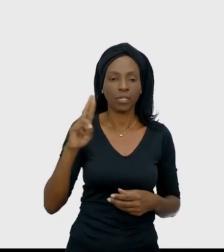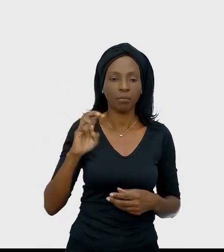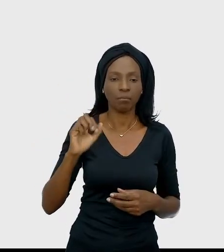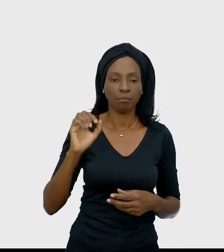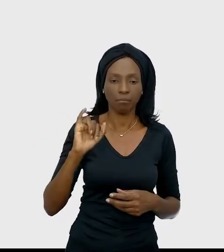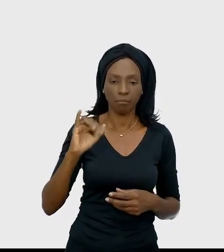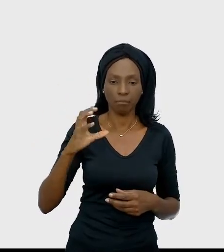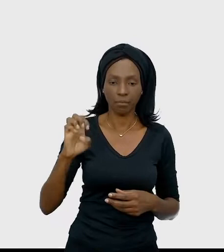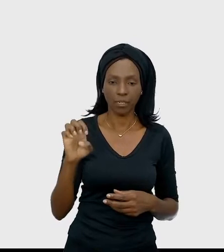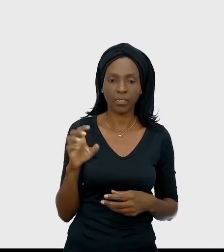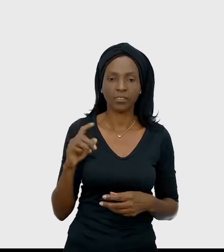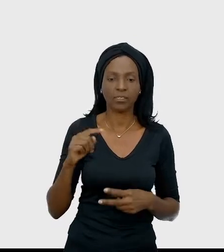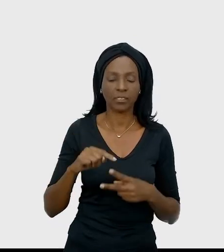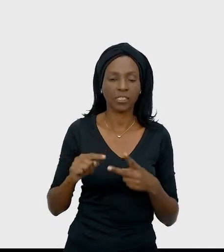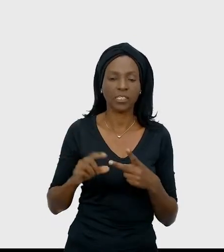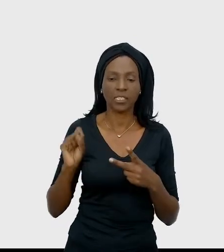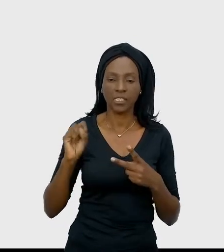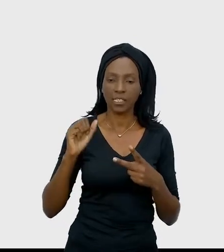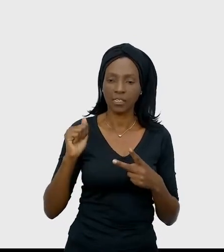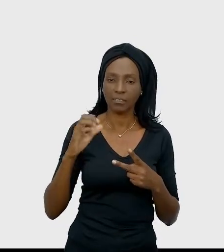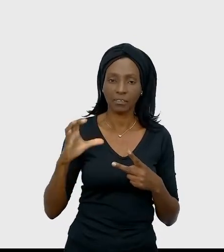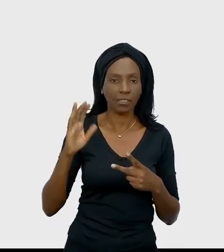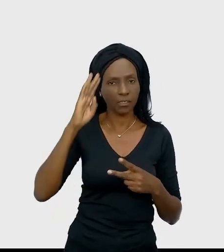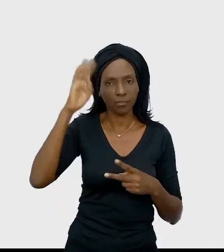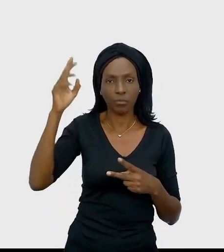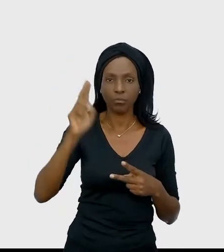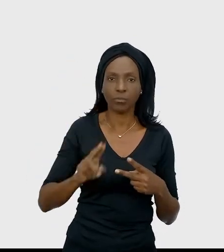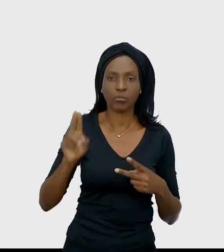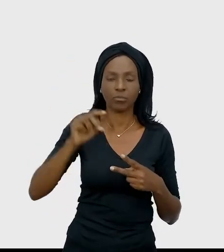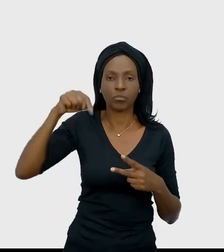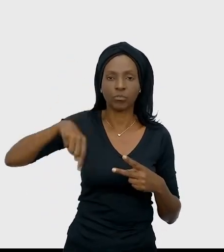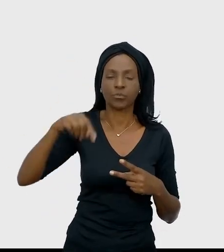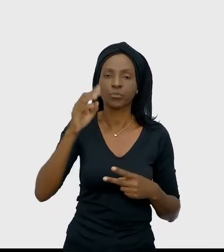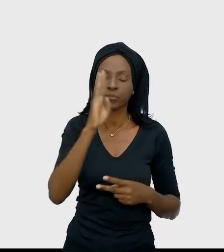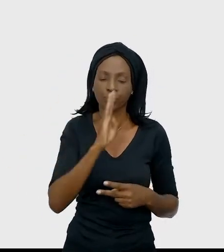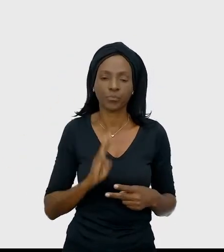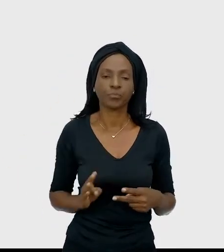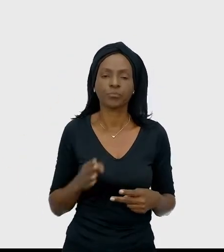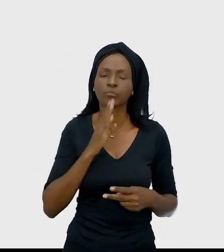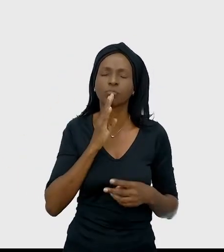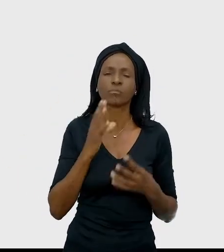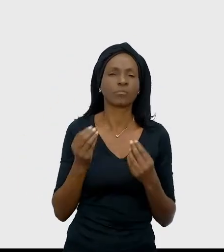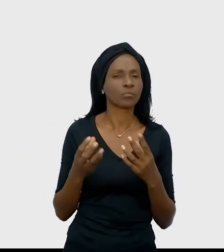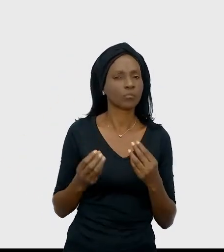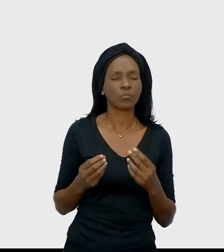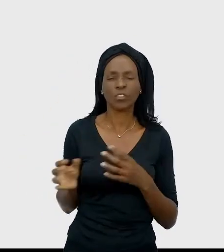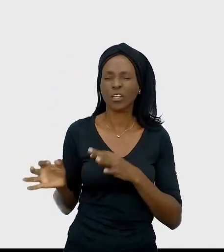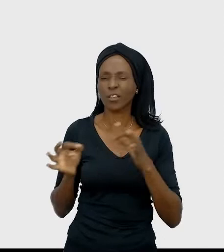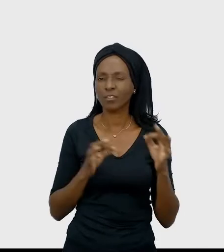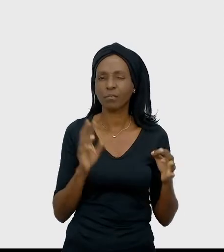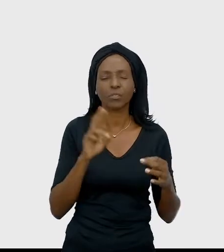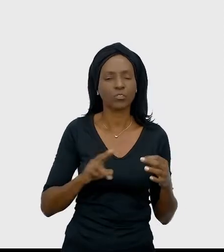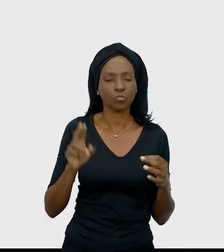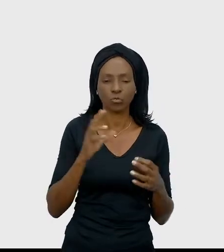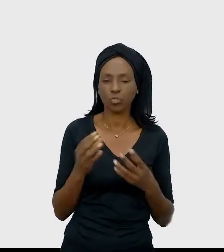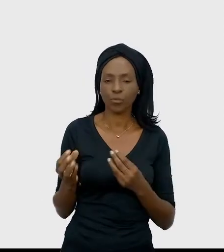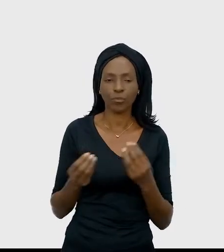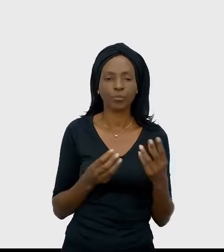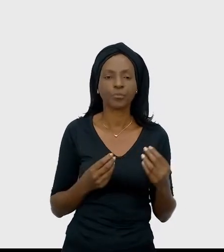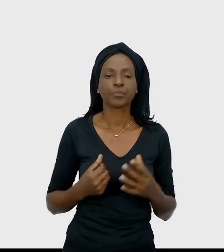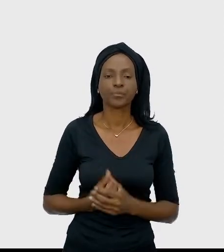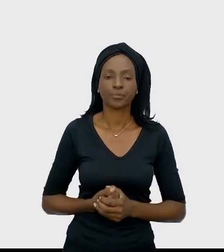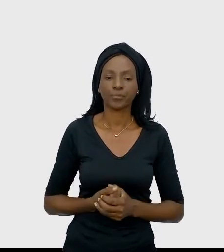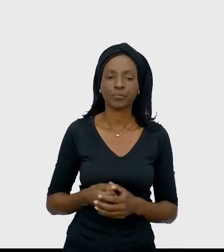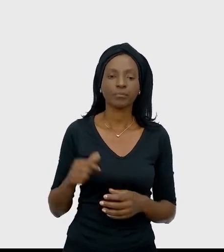SAC. São as mais usadas aqui. Todas são conhecidas, mas as mais usadas aí, corriqueiras, comercialmente falando.